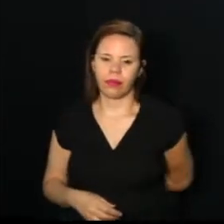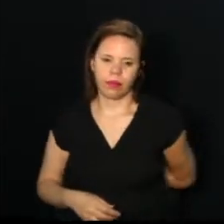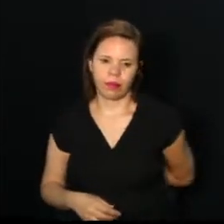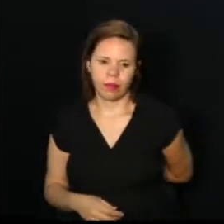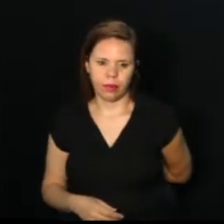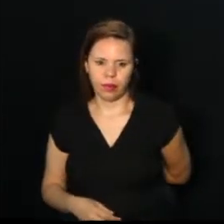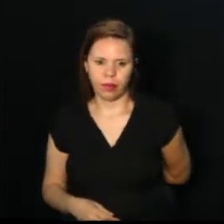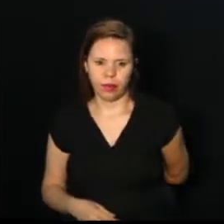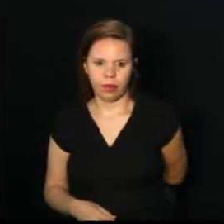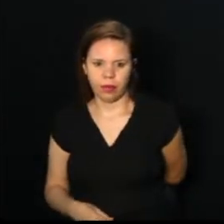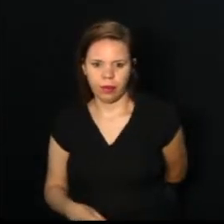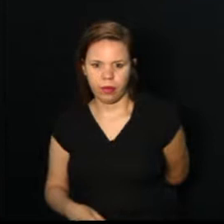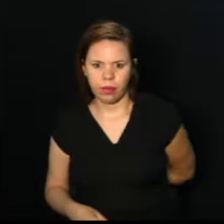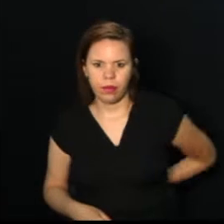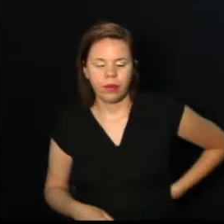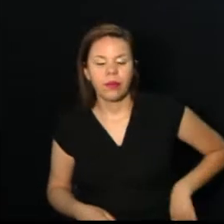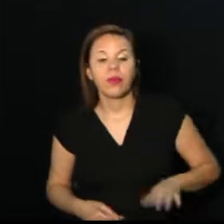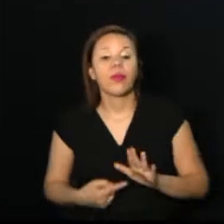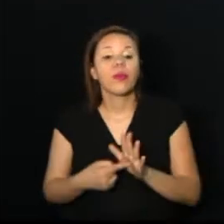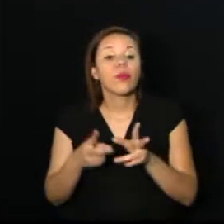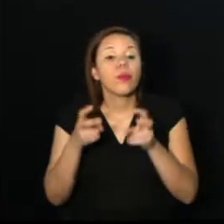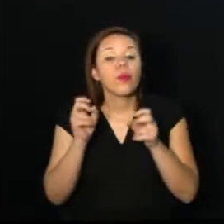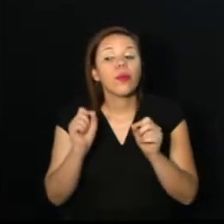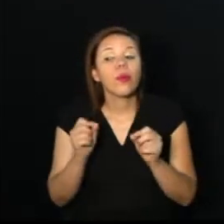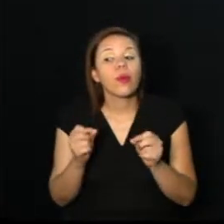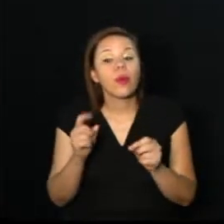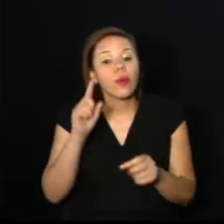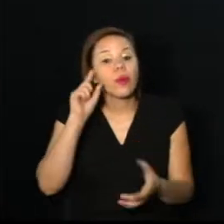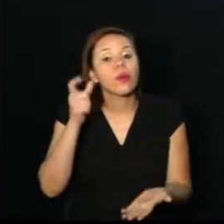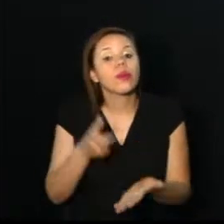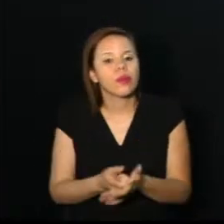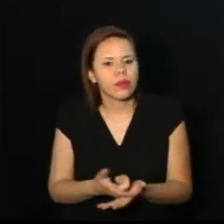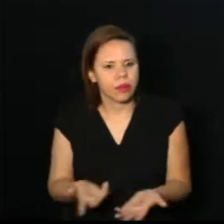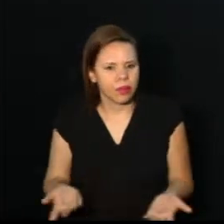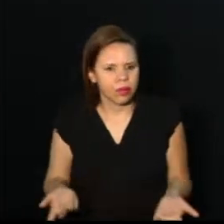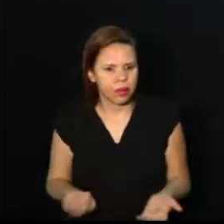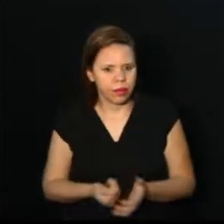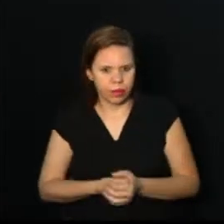Sinais para dislexia. Quais são?